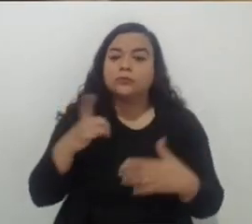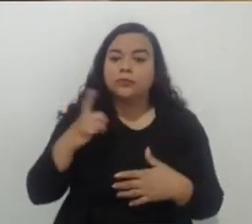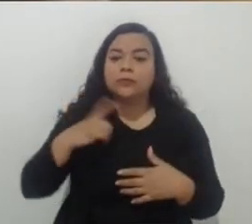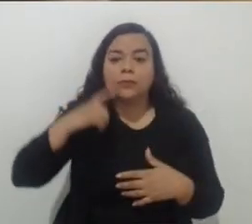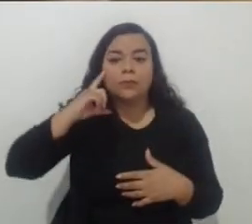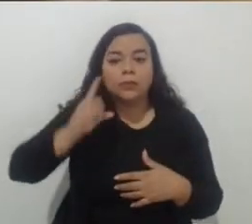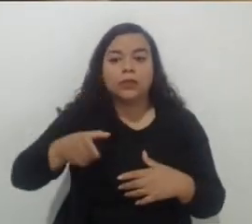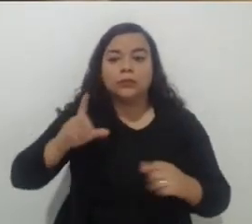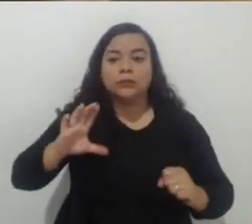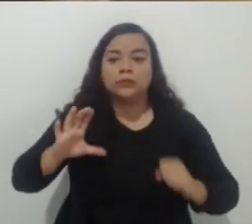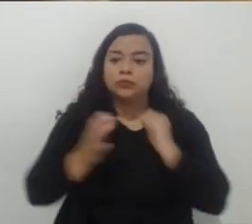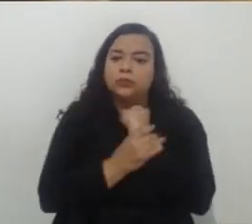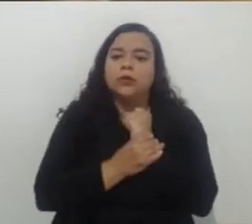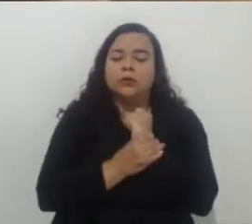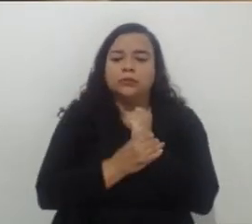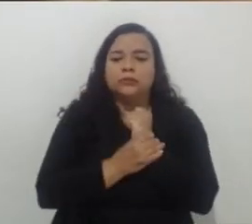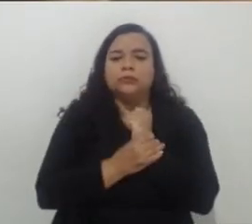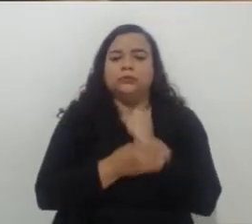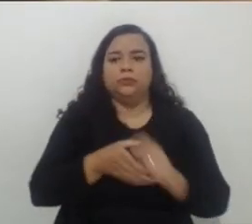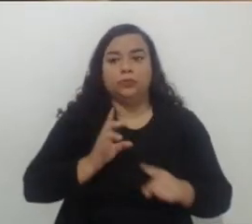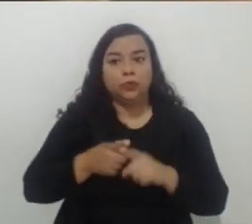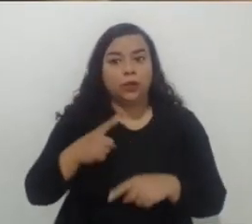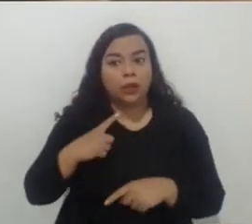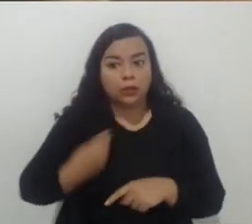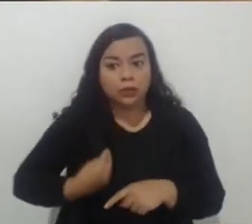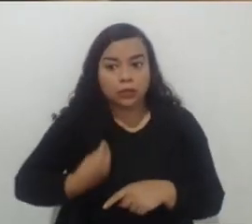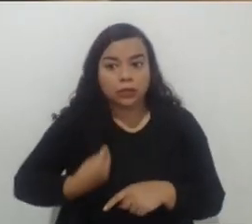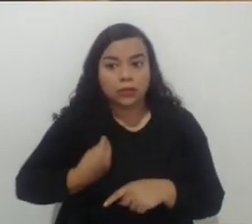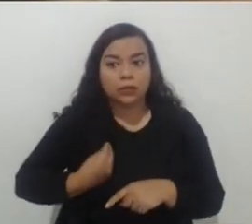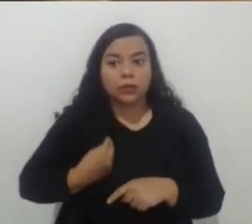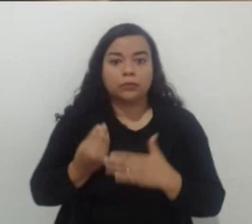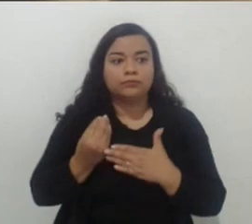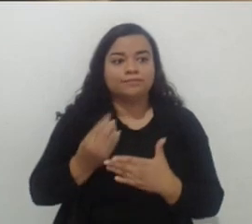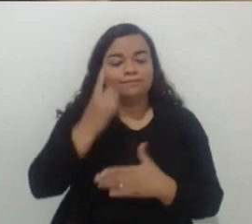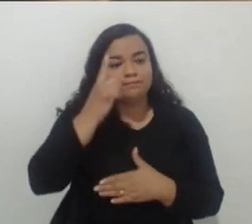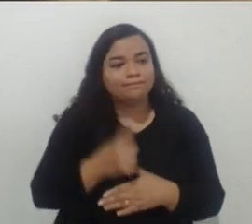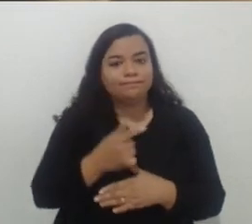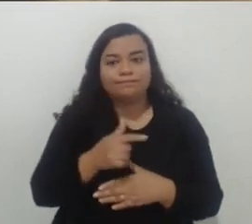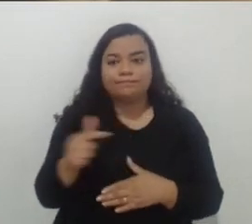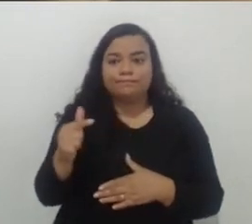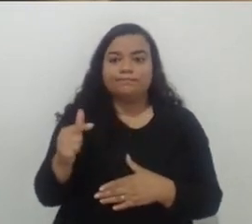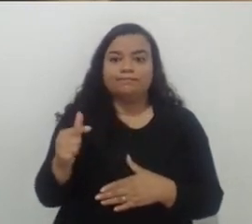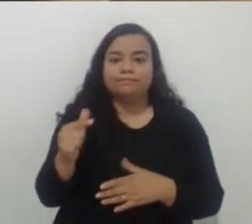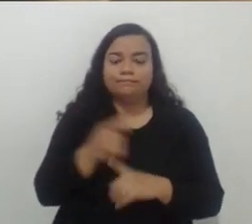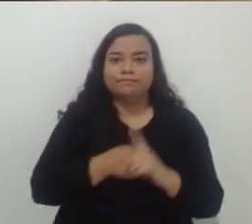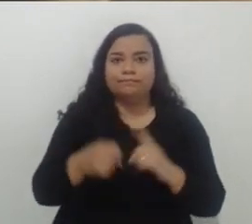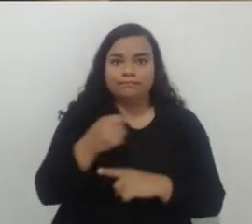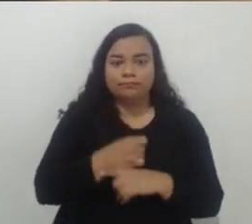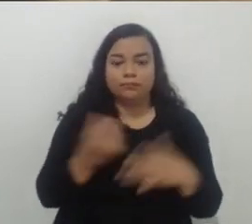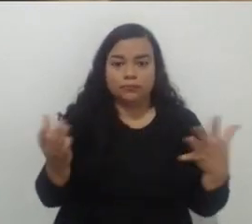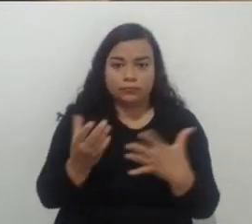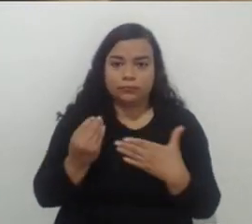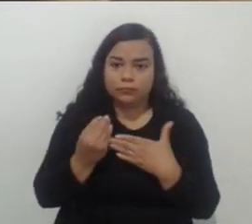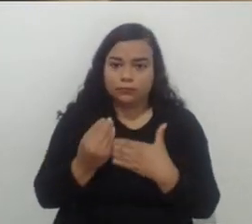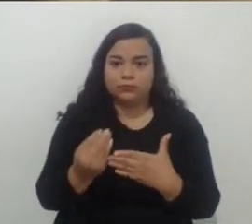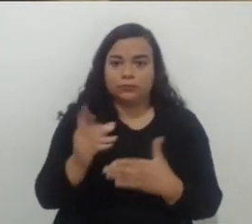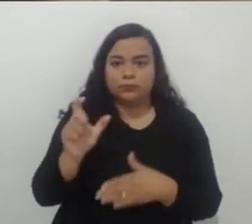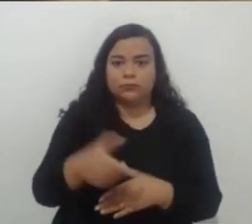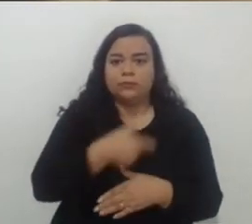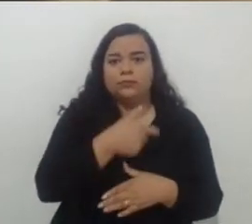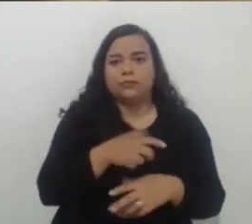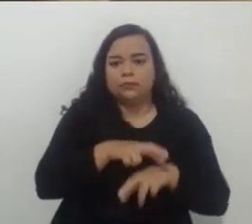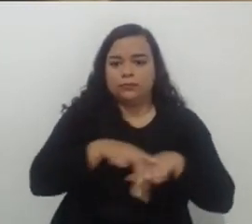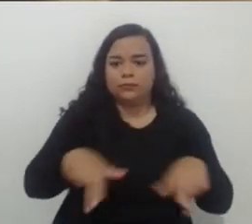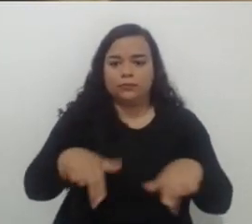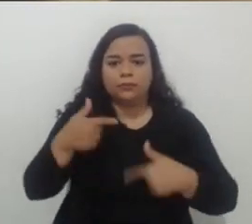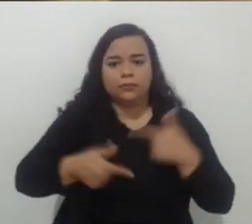segurança, uma vez que há o malferimento de direito líquido e certo da sociedade, agora detentora do crédito de honorários de sucumbência.